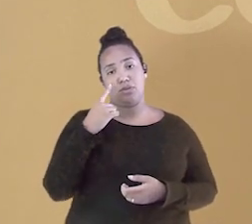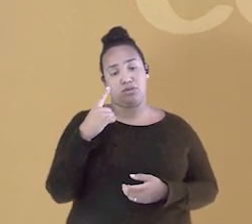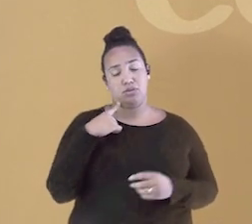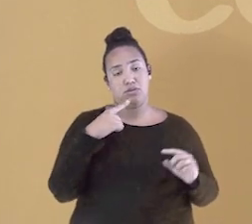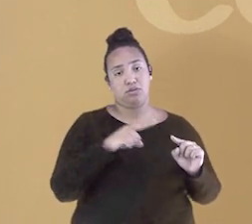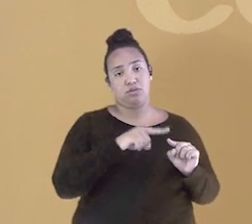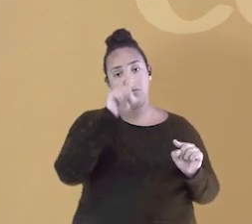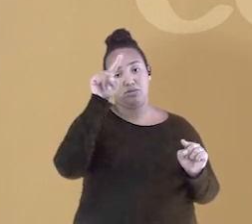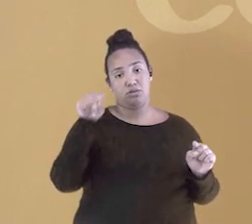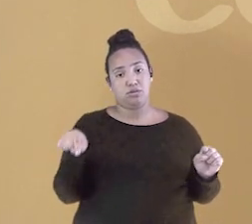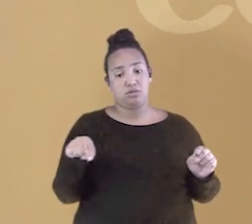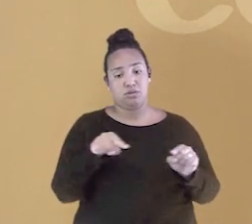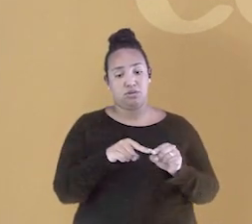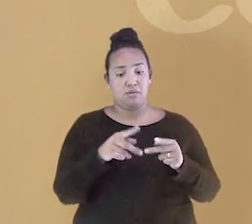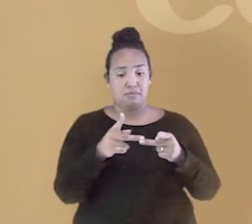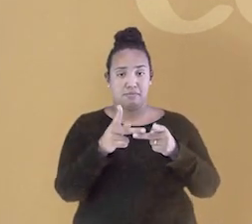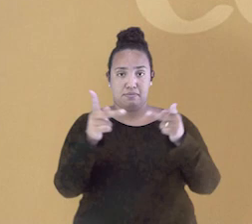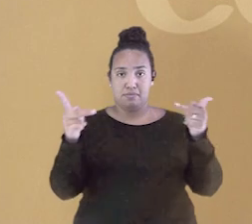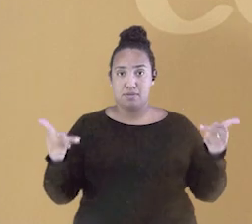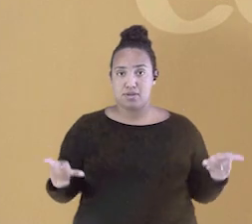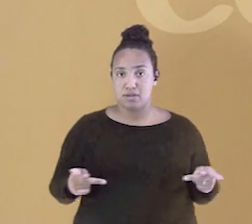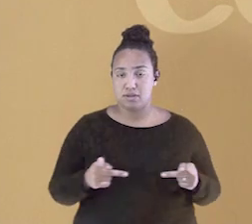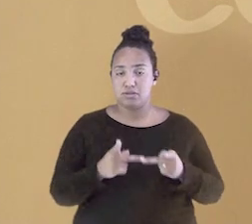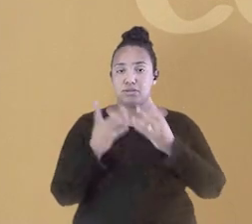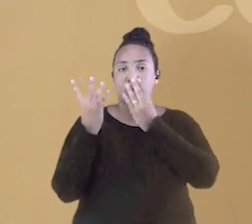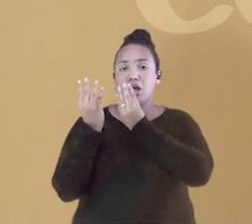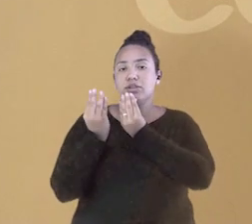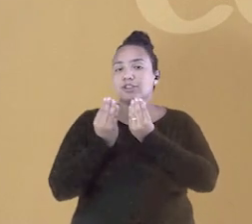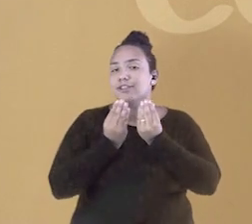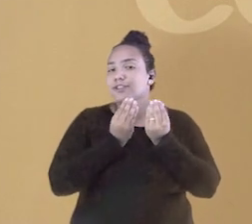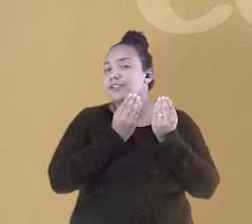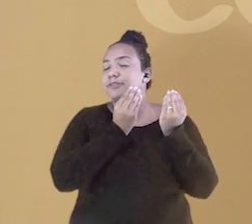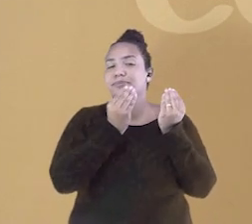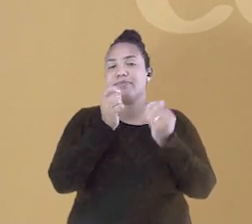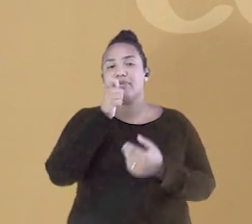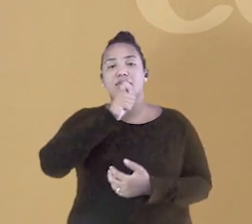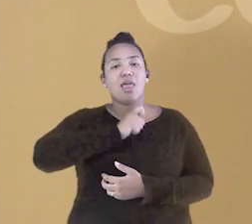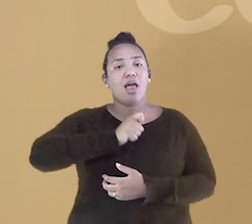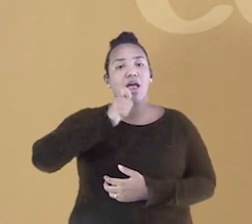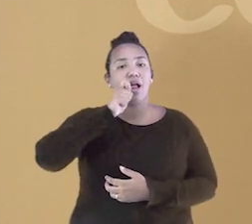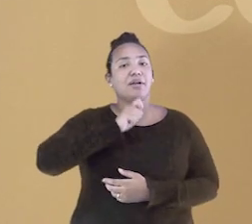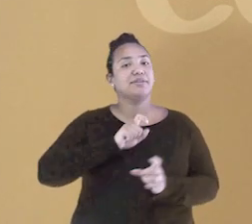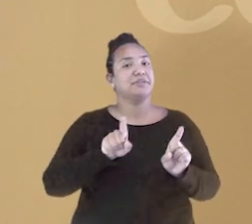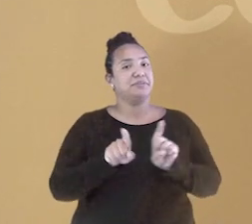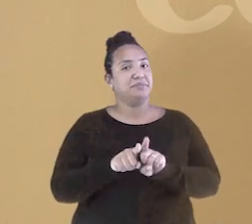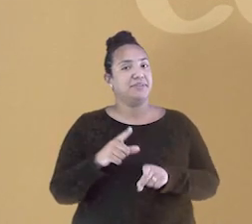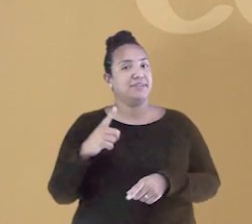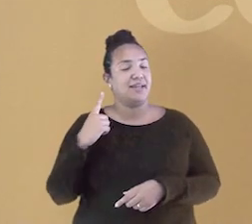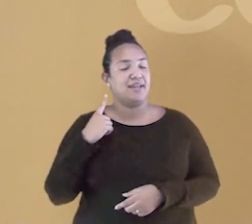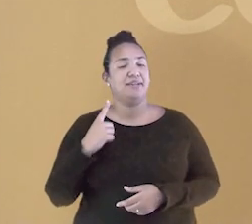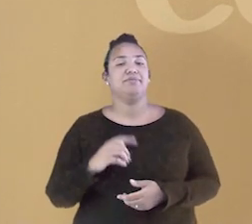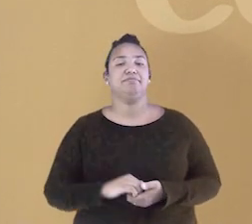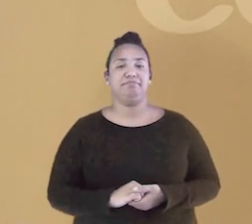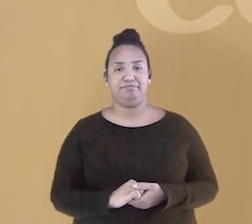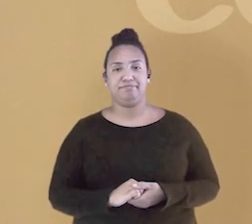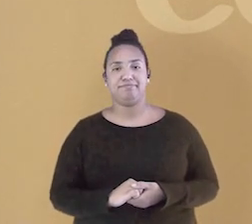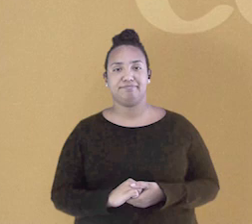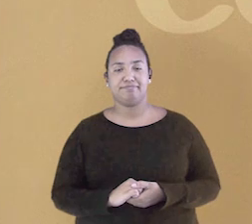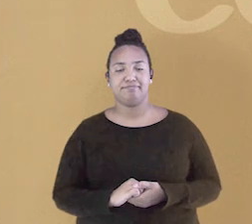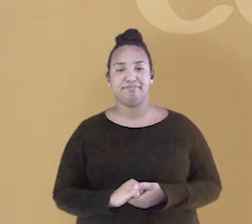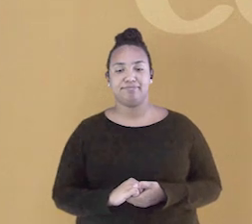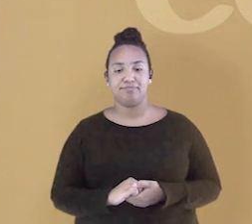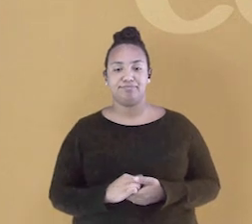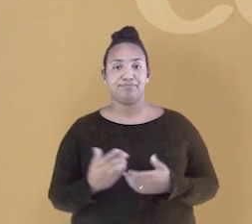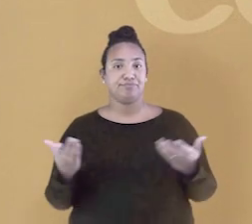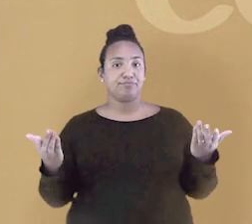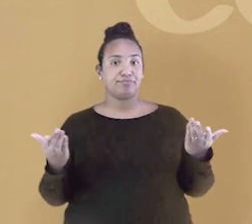ou melancia, em um cone, na casquinha de um sorvete, em uma placa de trânsito. Agora, juntos,